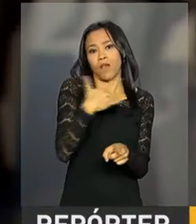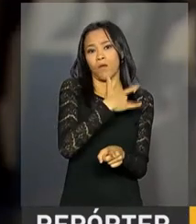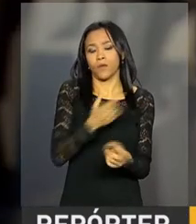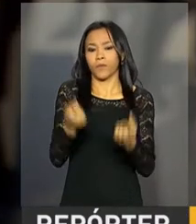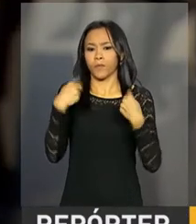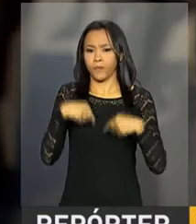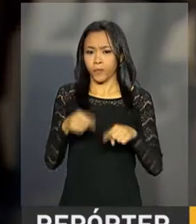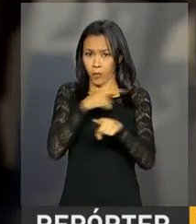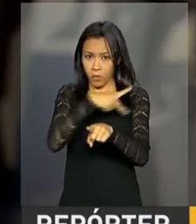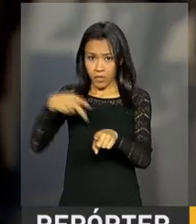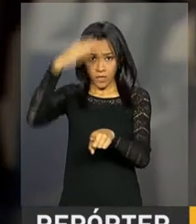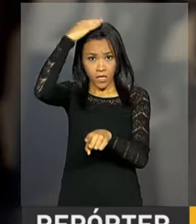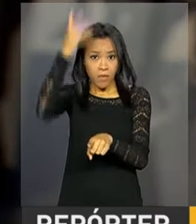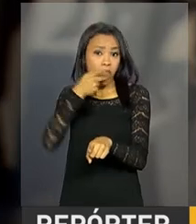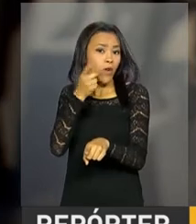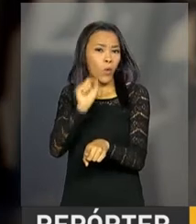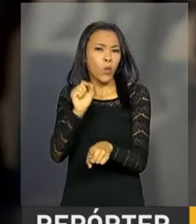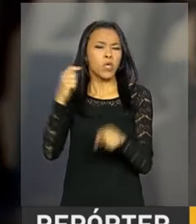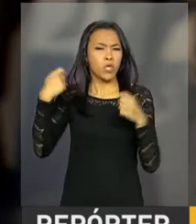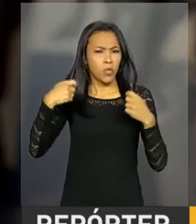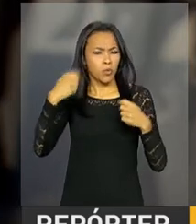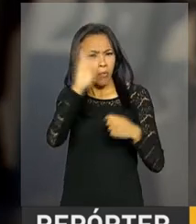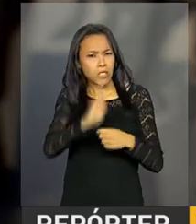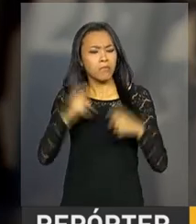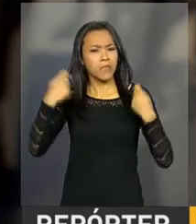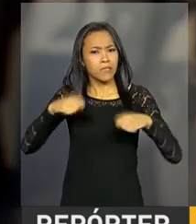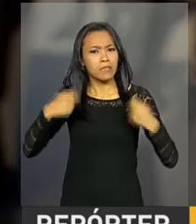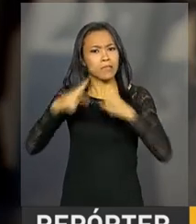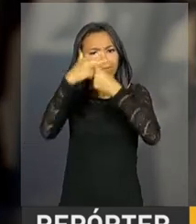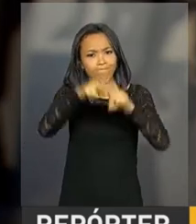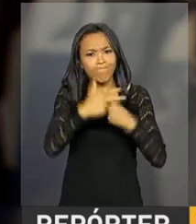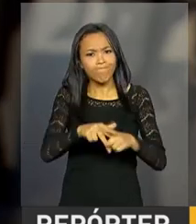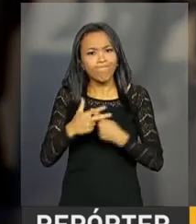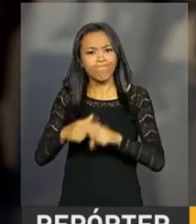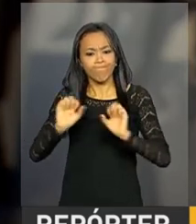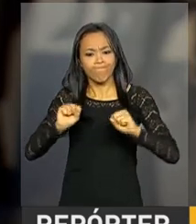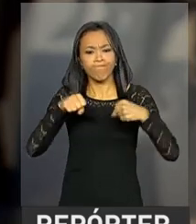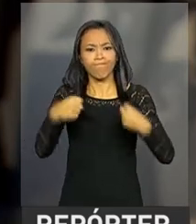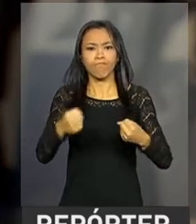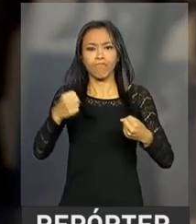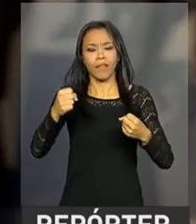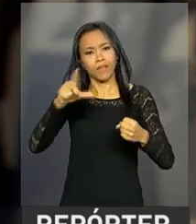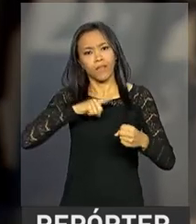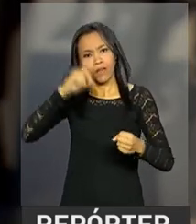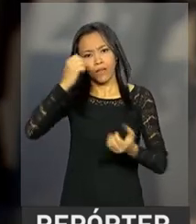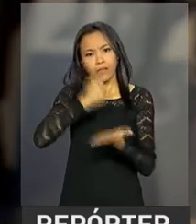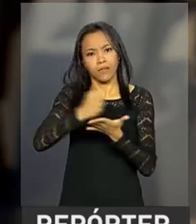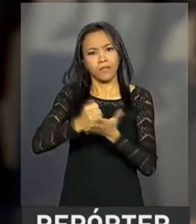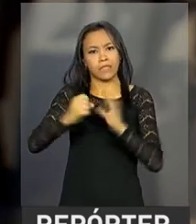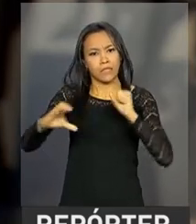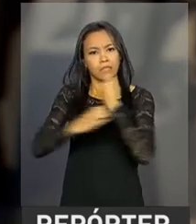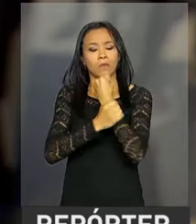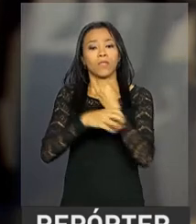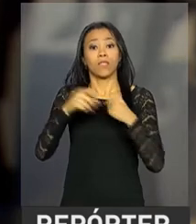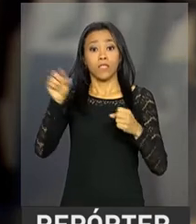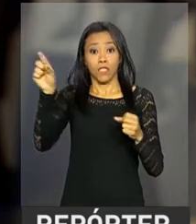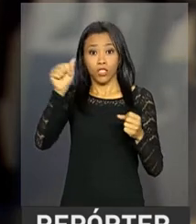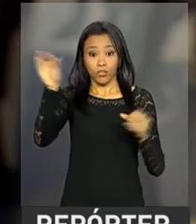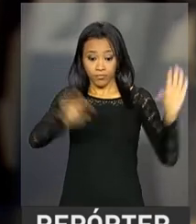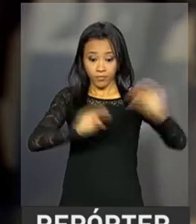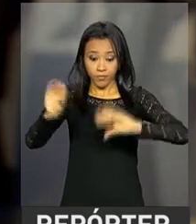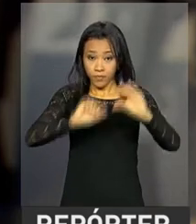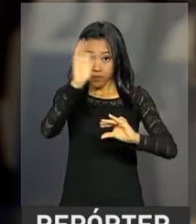Brasil precisa enfrentar as grandes reformas para restaurar a credibilidade, atrair investimentos e gerar empregos. O presidente citou